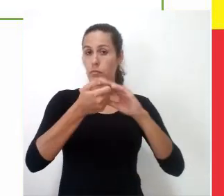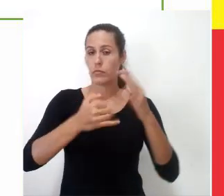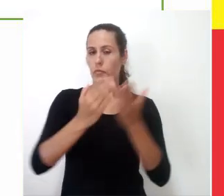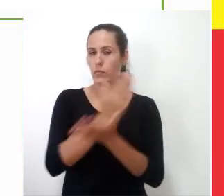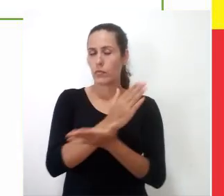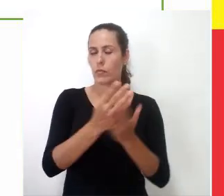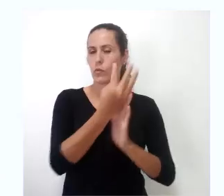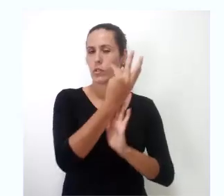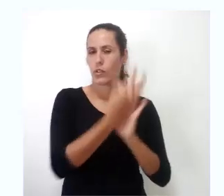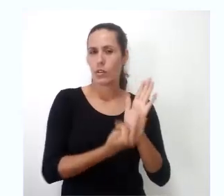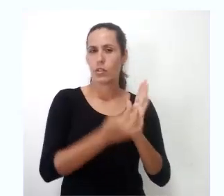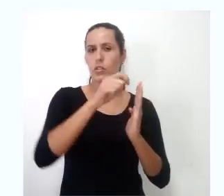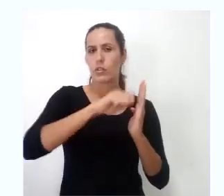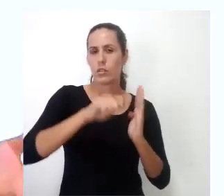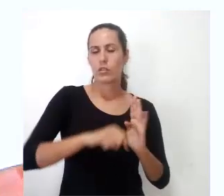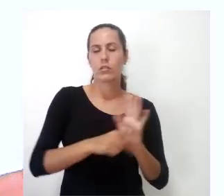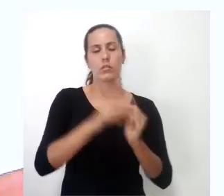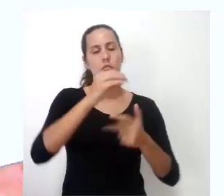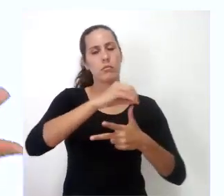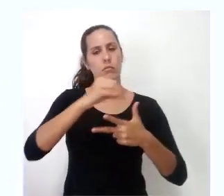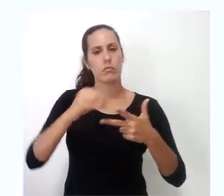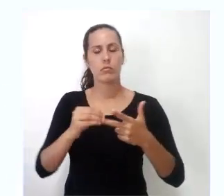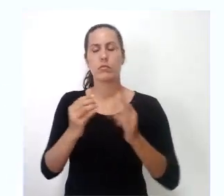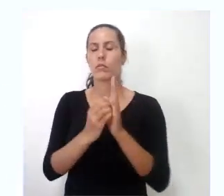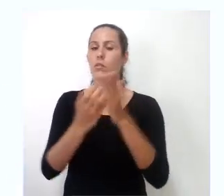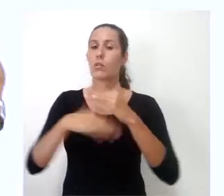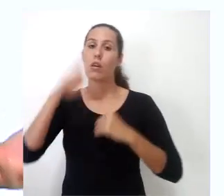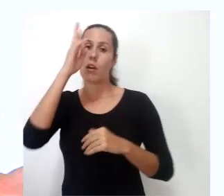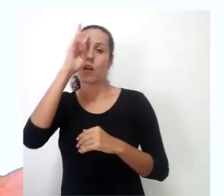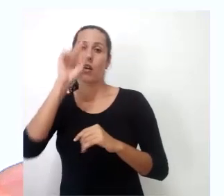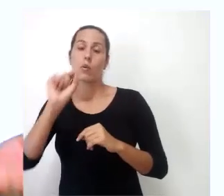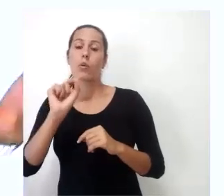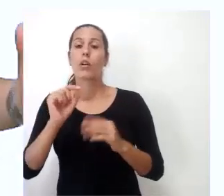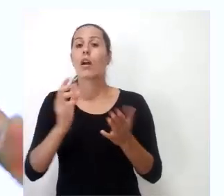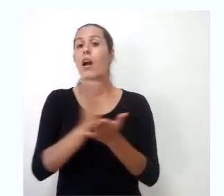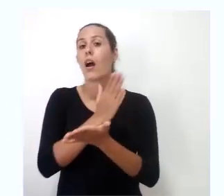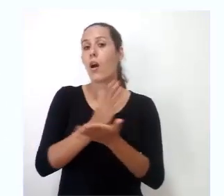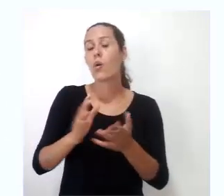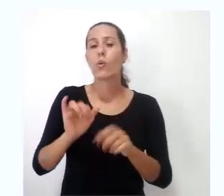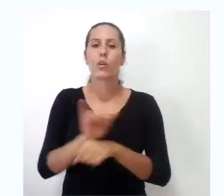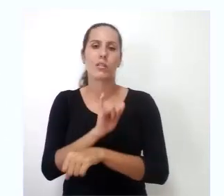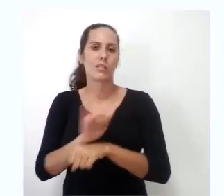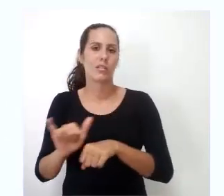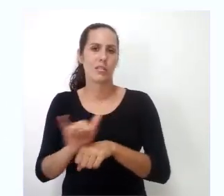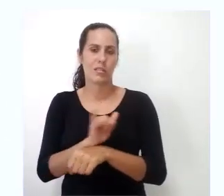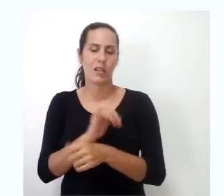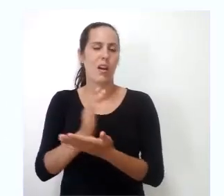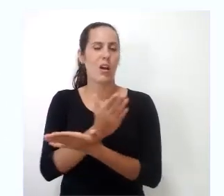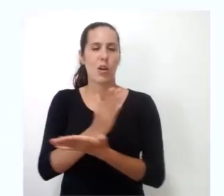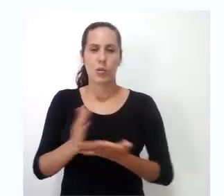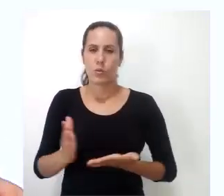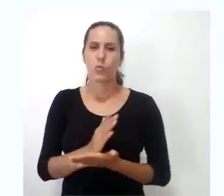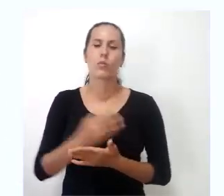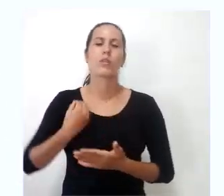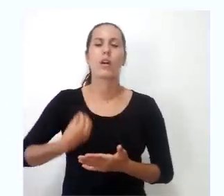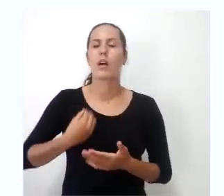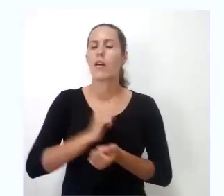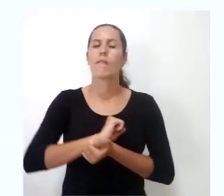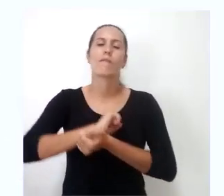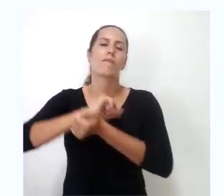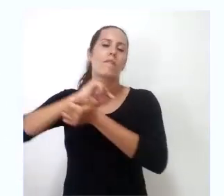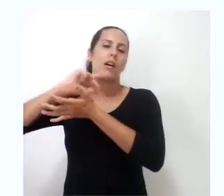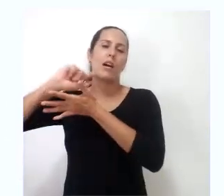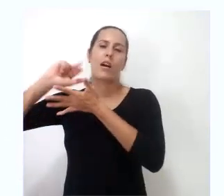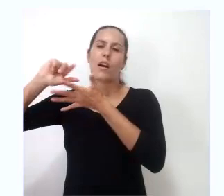fragmentos, certo, de textos escritos, claro, de vestibulares de concurso. Lembrar que são algumas estratégias, existem